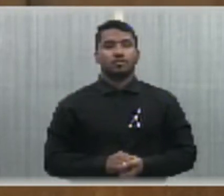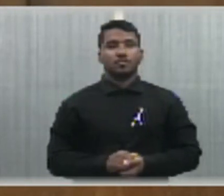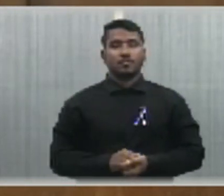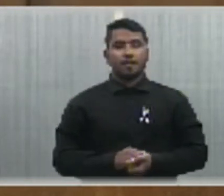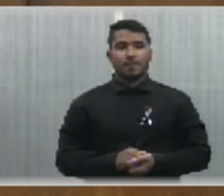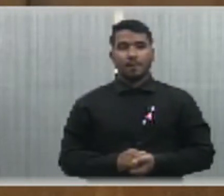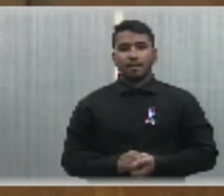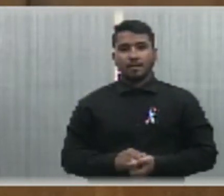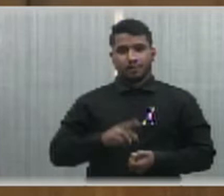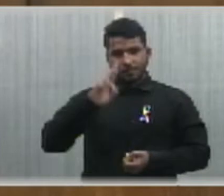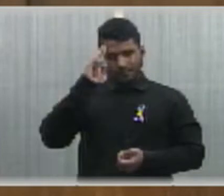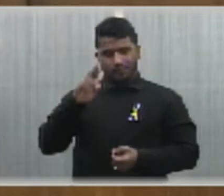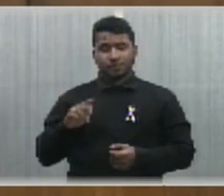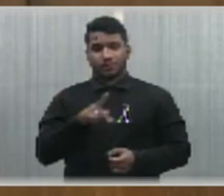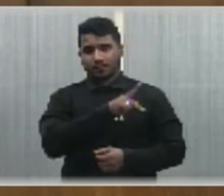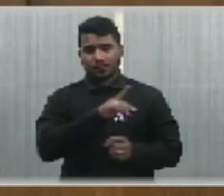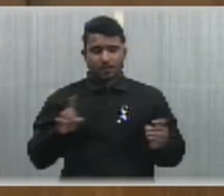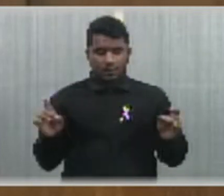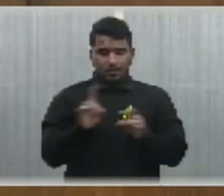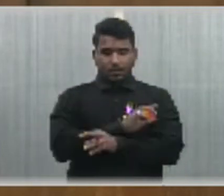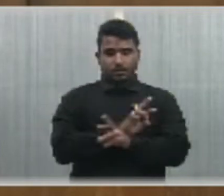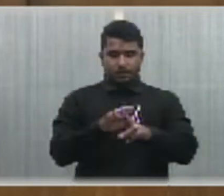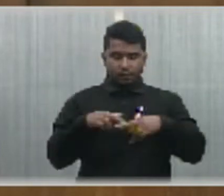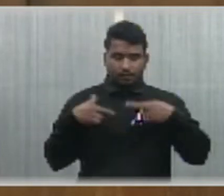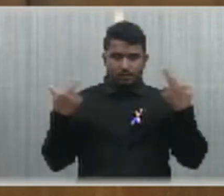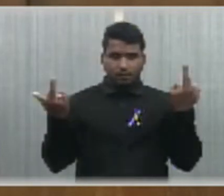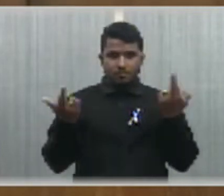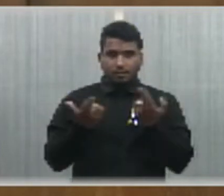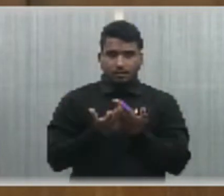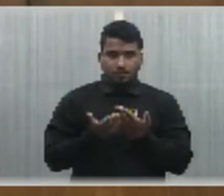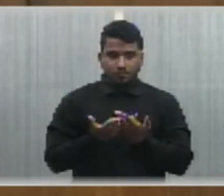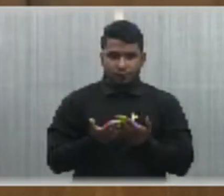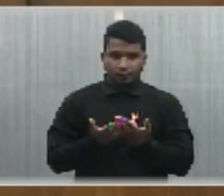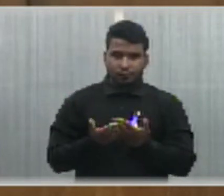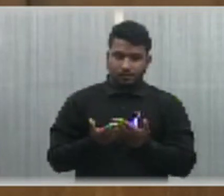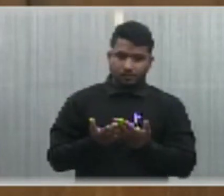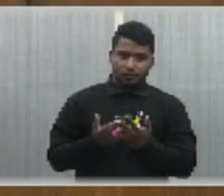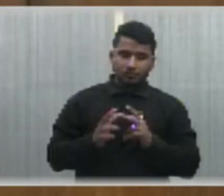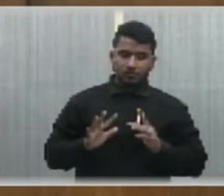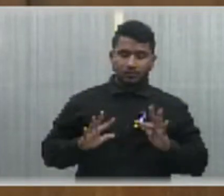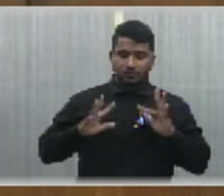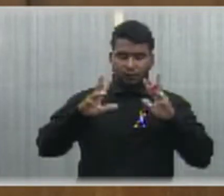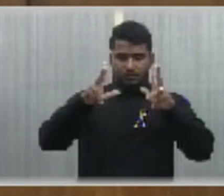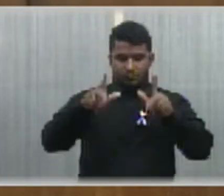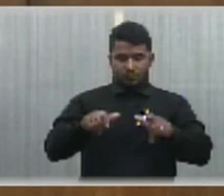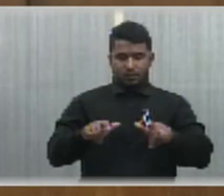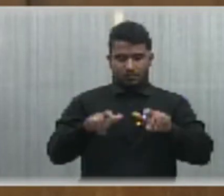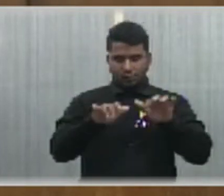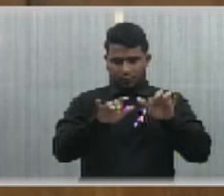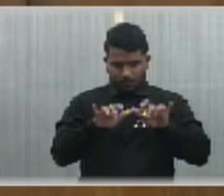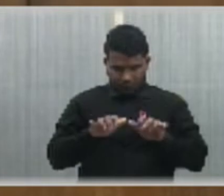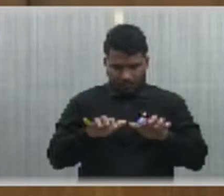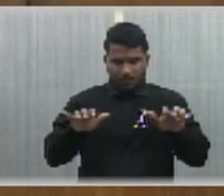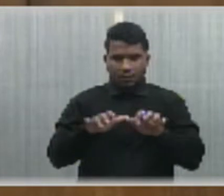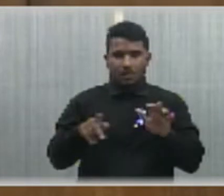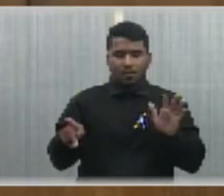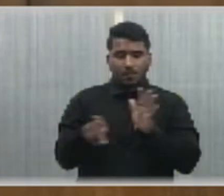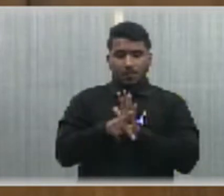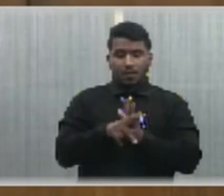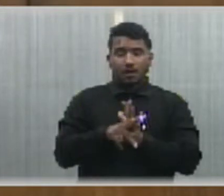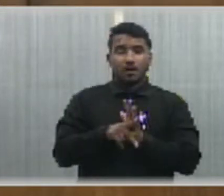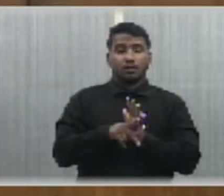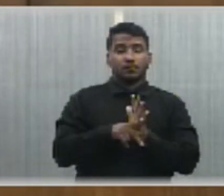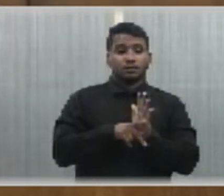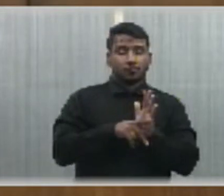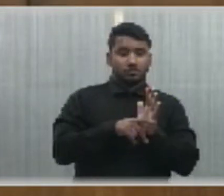Nada mais havendo a tratar, o senhor presidente encerrou a sessão, que, para constar, foi redigida e